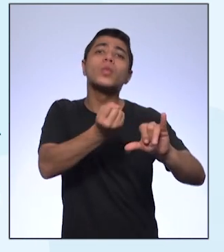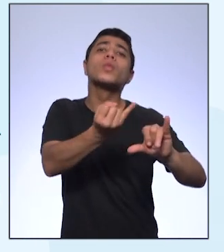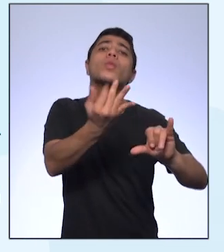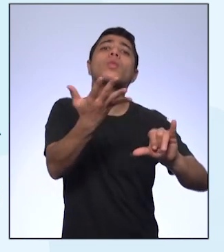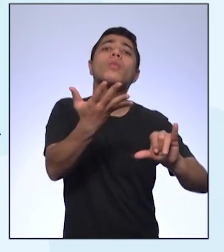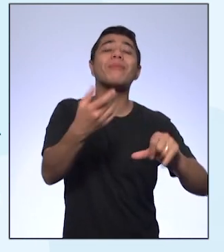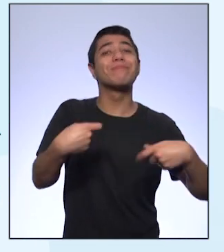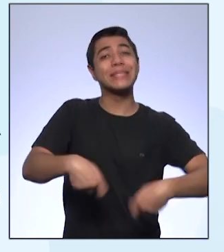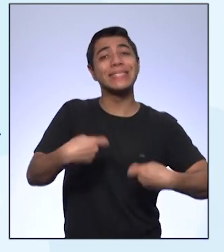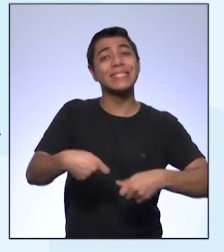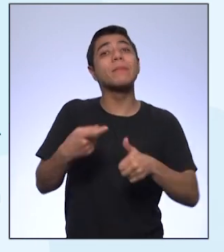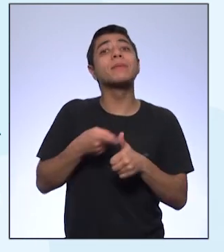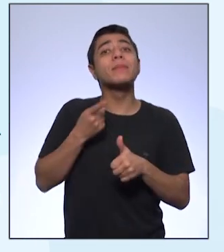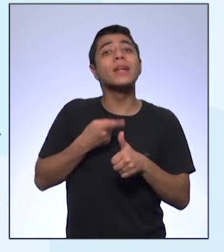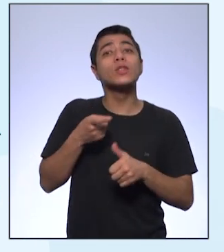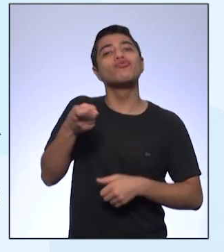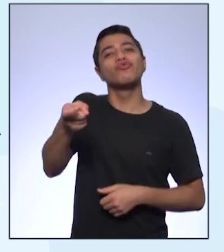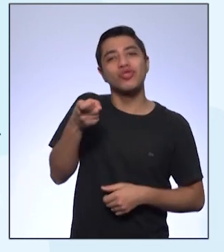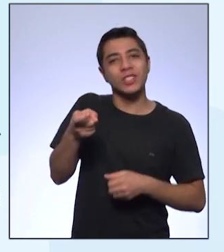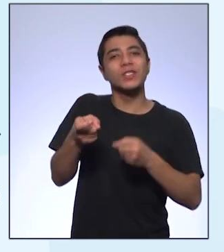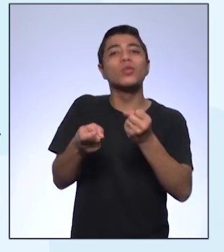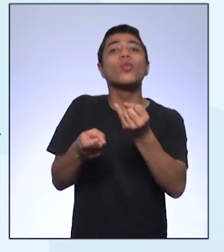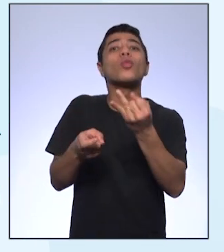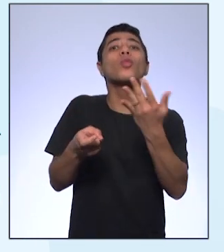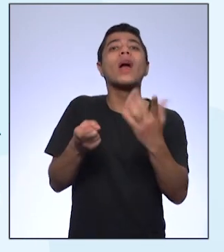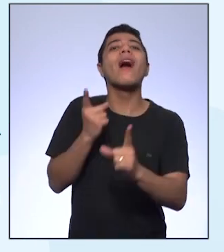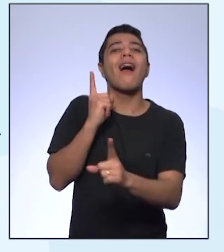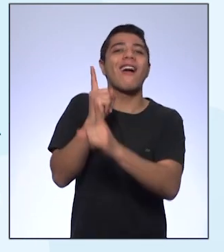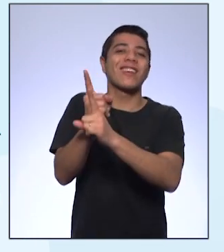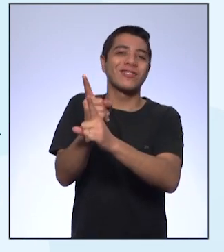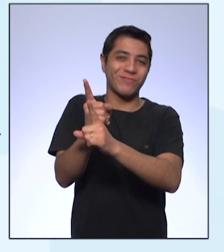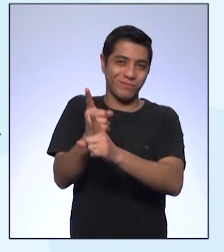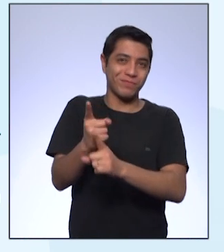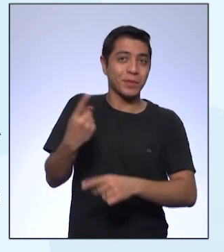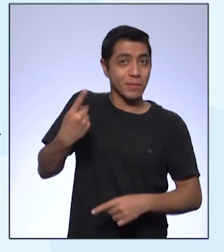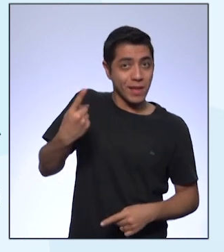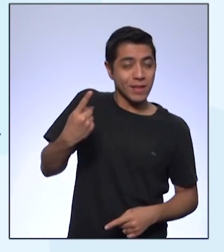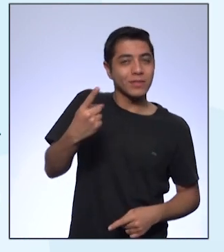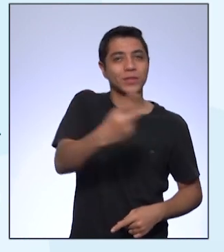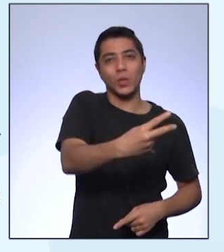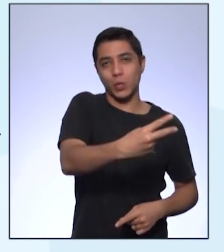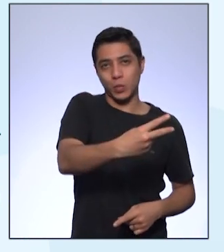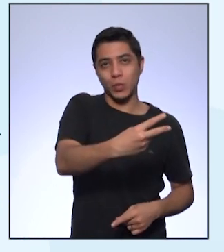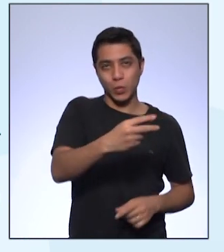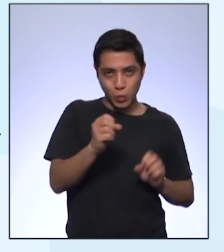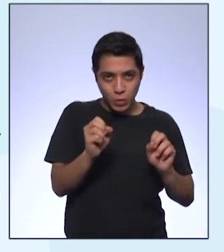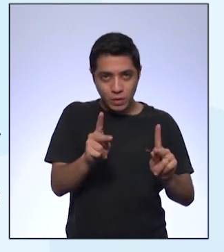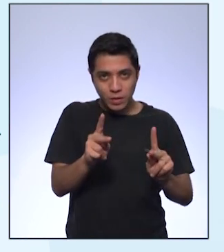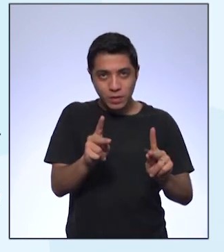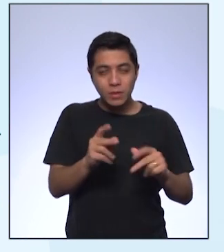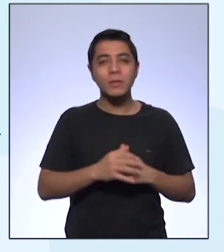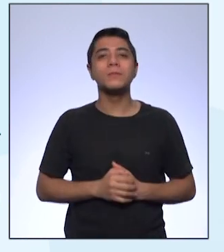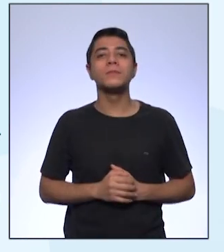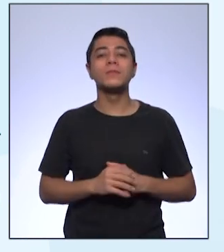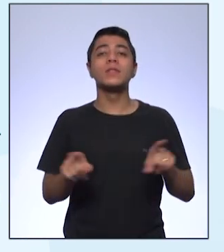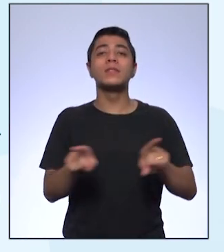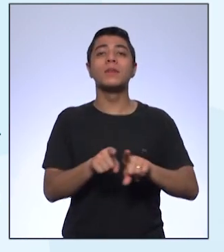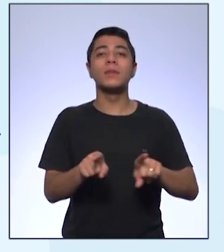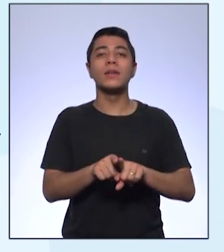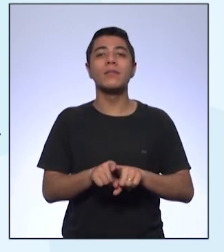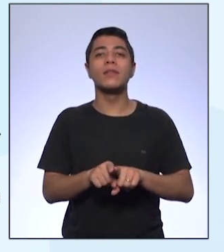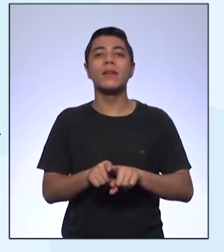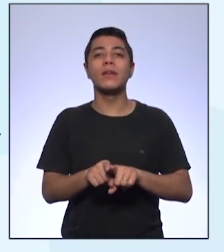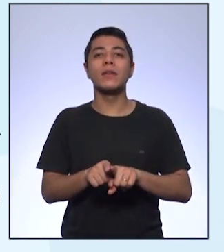E que para cada valor de x, existe um único valor de y. Ou seja, y